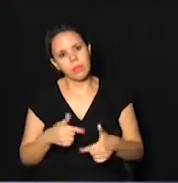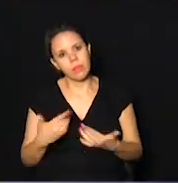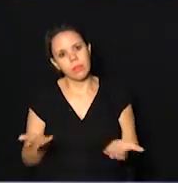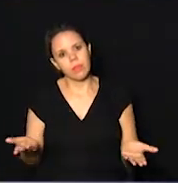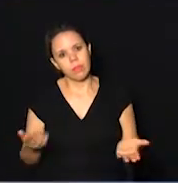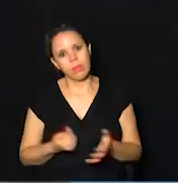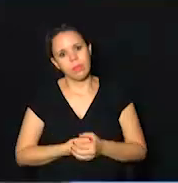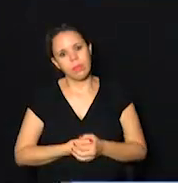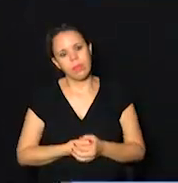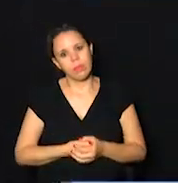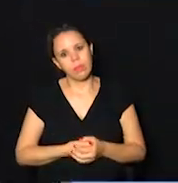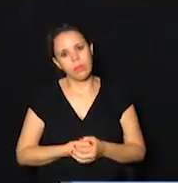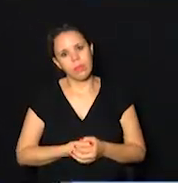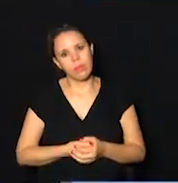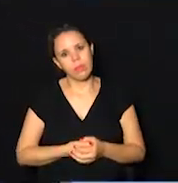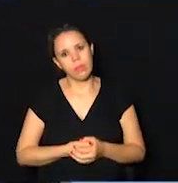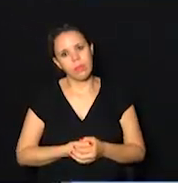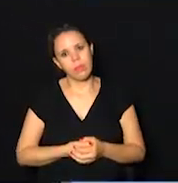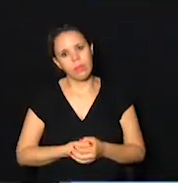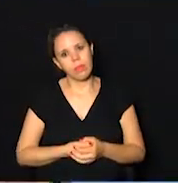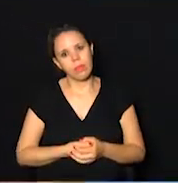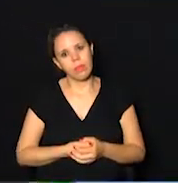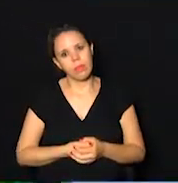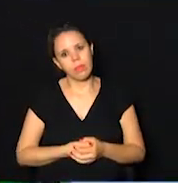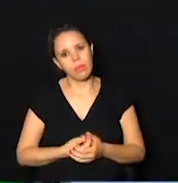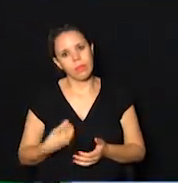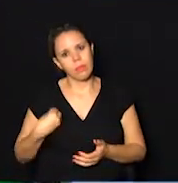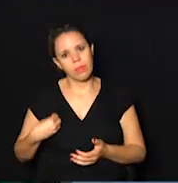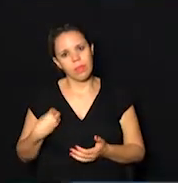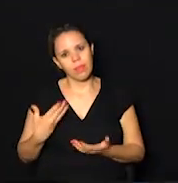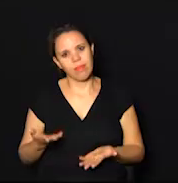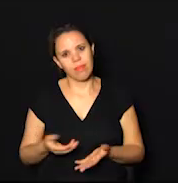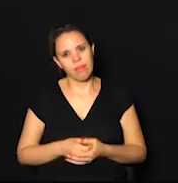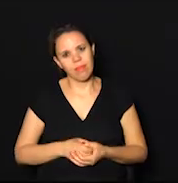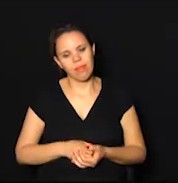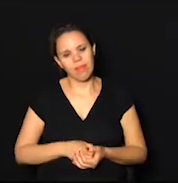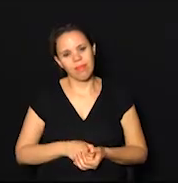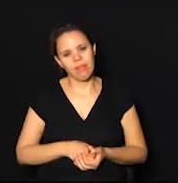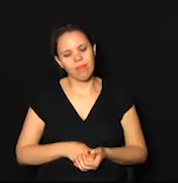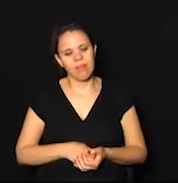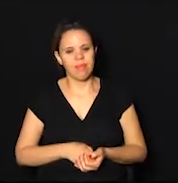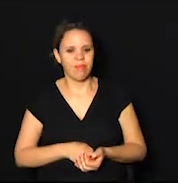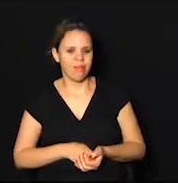para ele tá bom hoje é me avisa